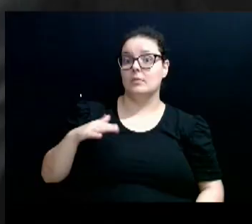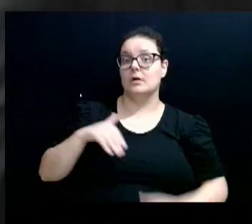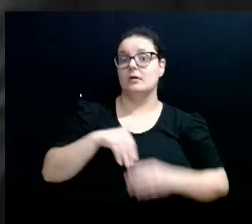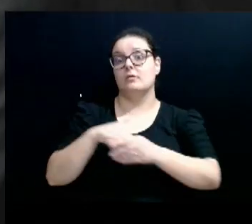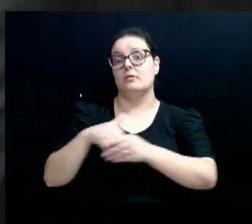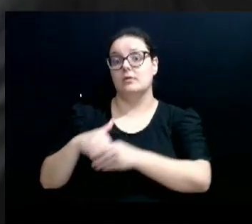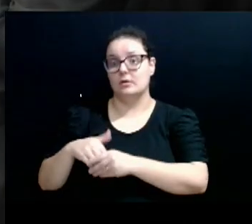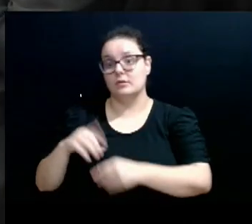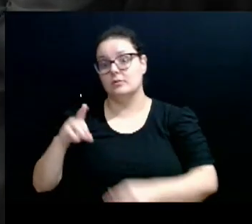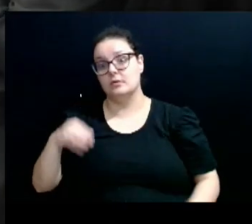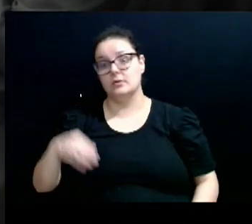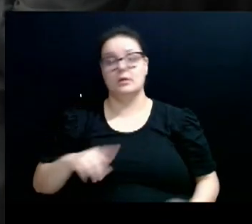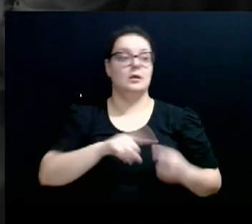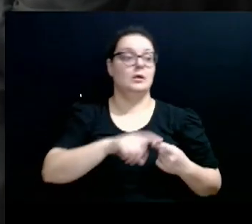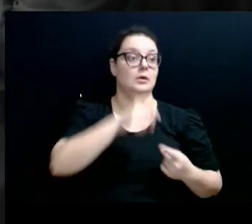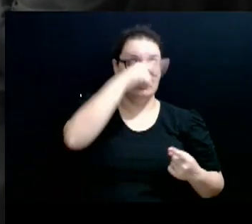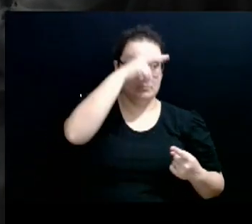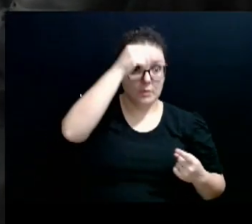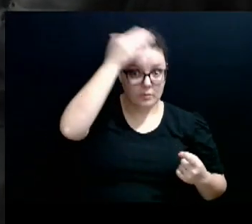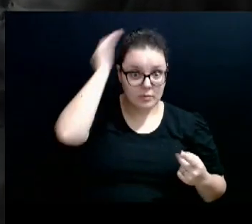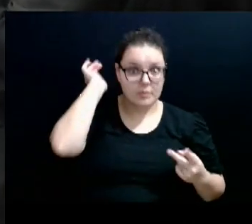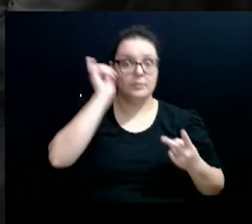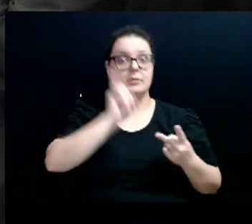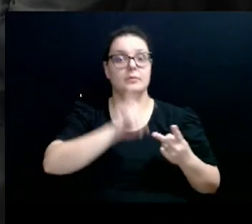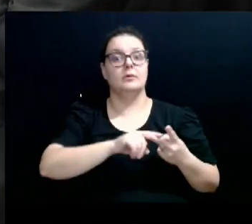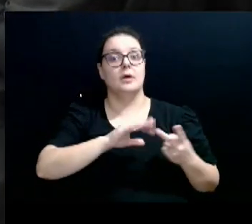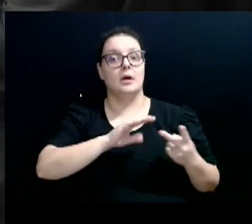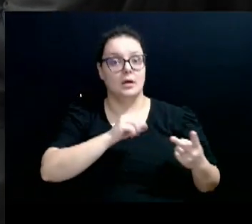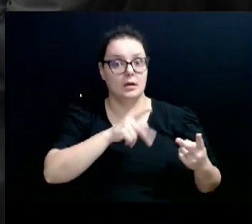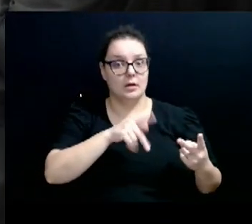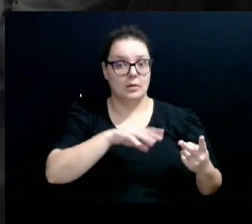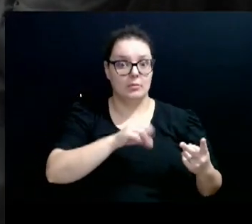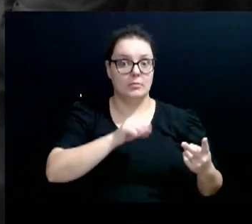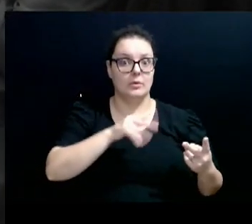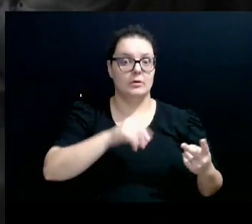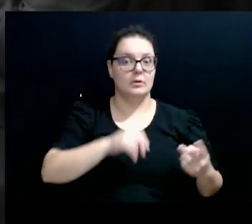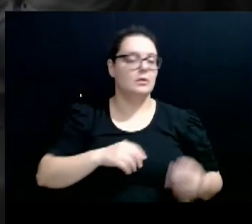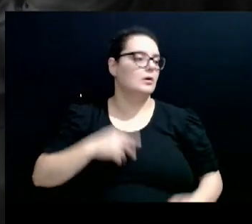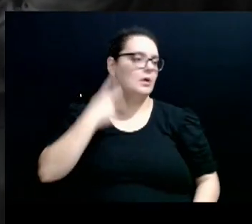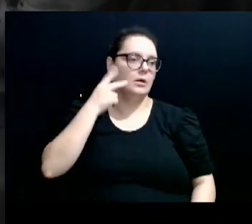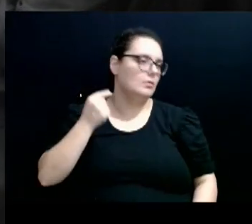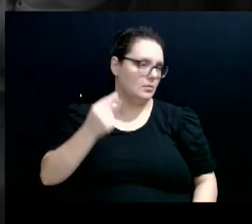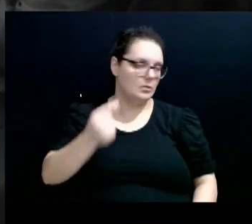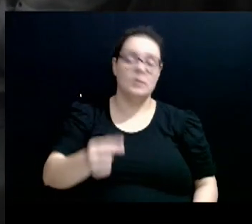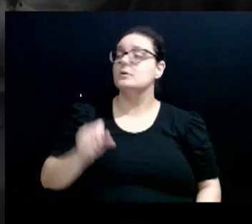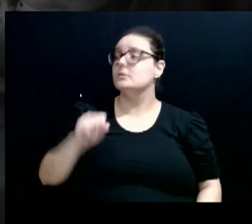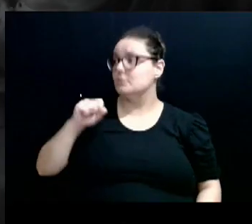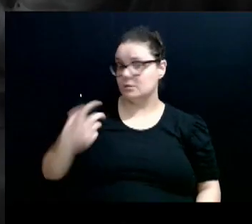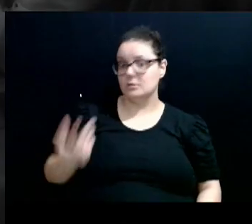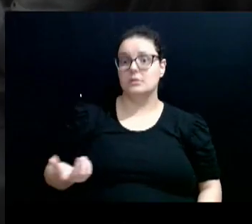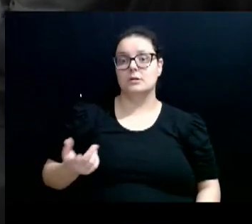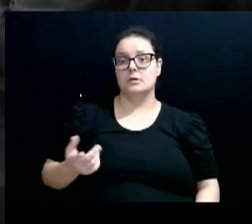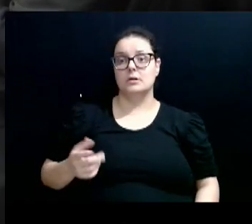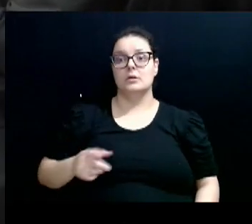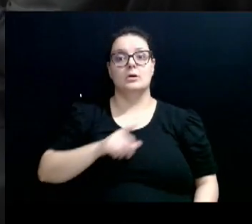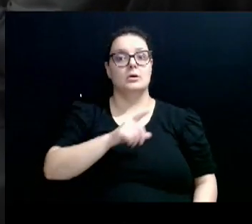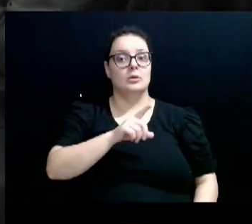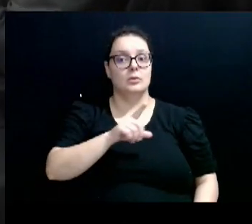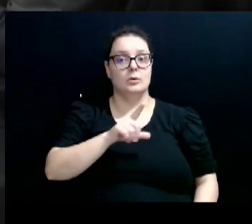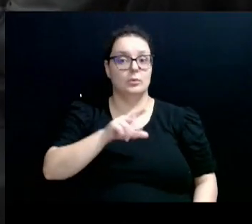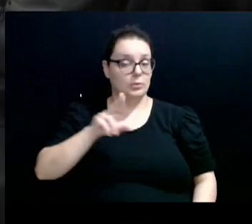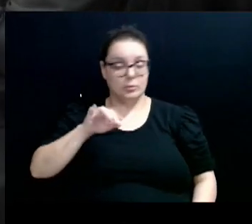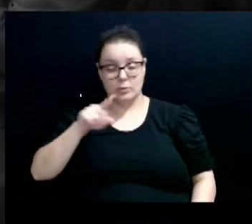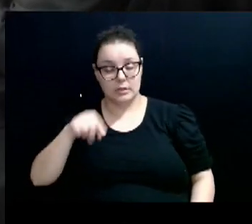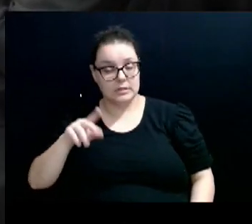Dário Saad, Campos quem já estava na política da cidade fazia Vinícius Gatti e o seu Luiz da Farmácia. Foram as pessoas que eu